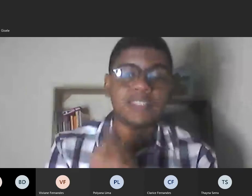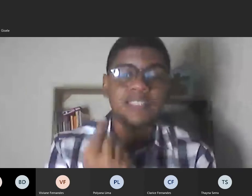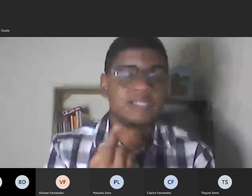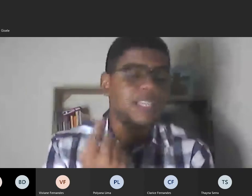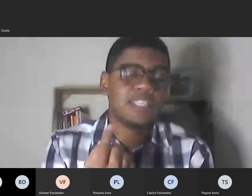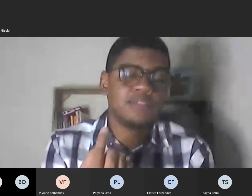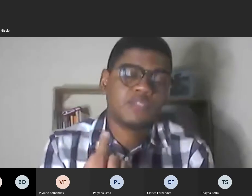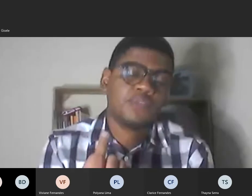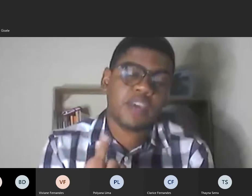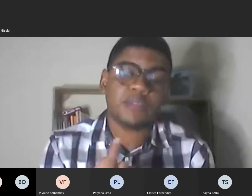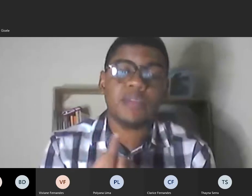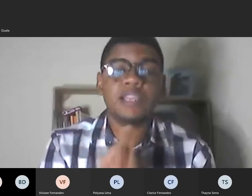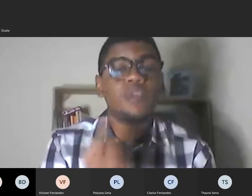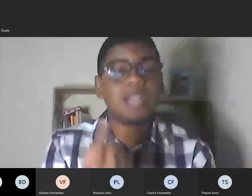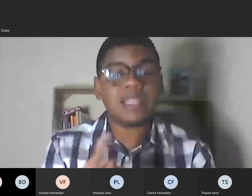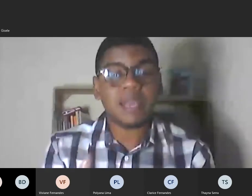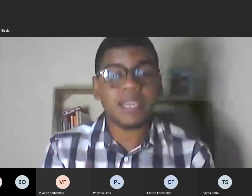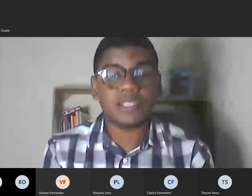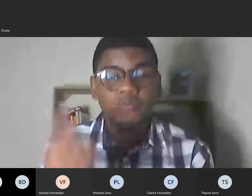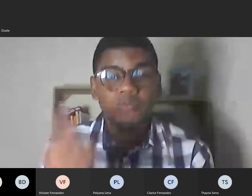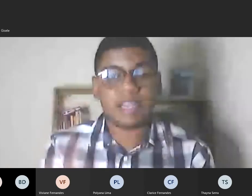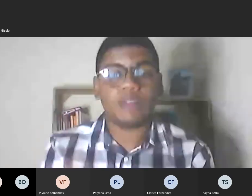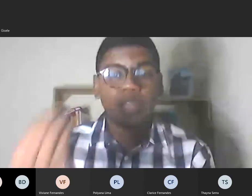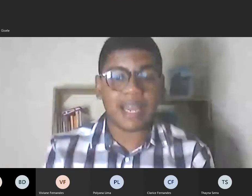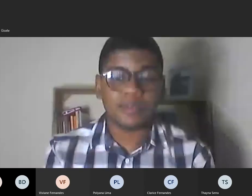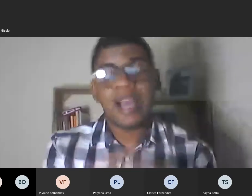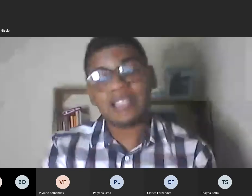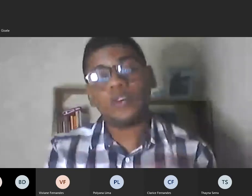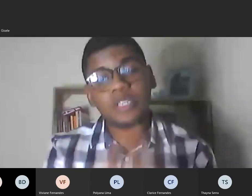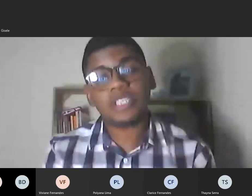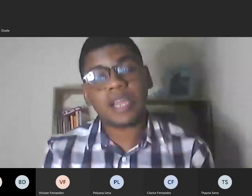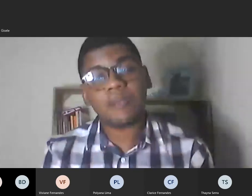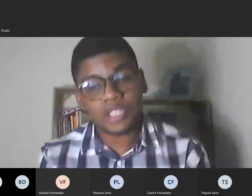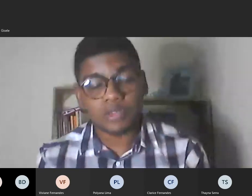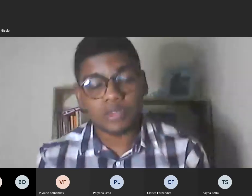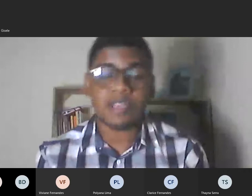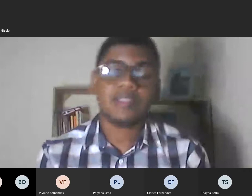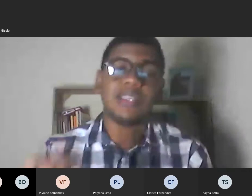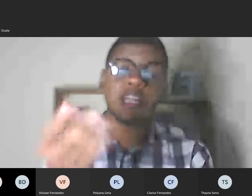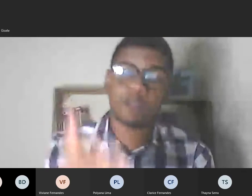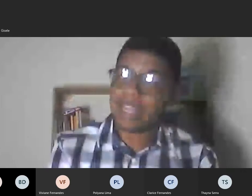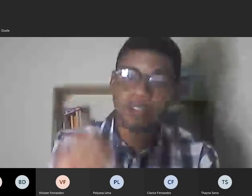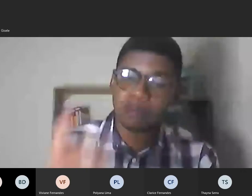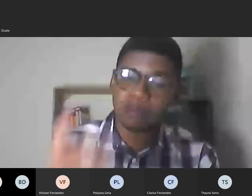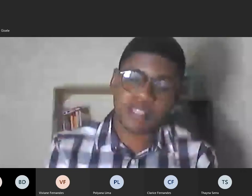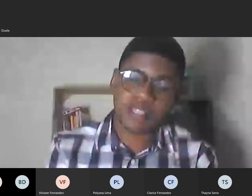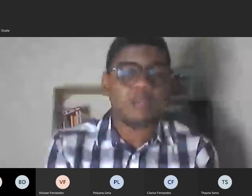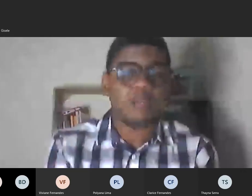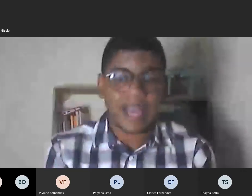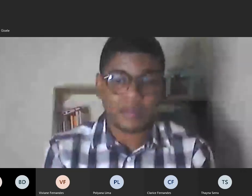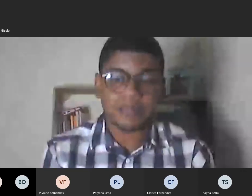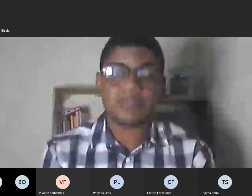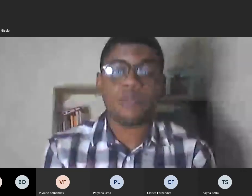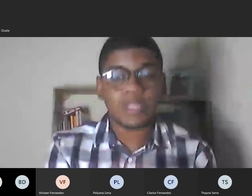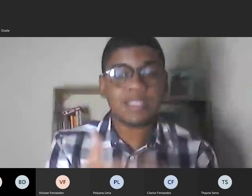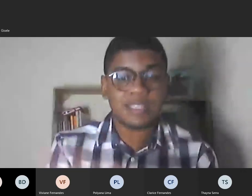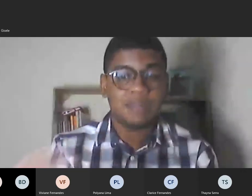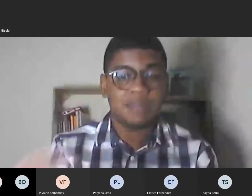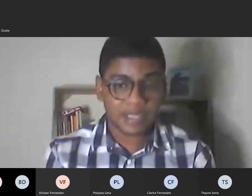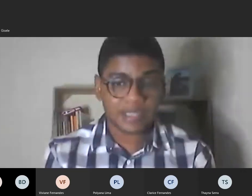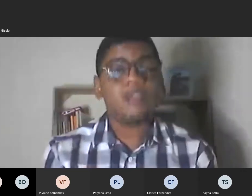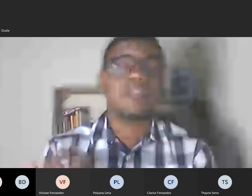se ele tivesse sido feito isoladamente, um sinal isolado. Assim como a gente tem aprendido. Eu tenho dado para vocês vocabulário.